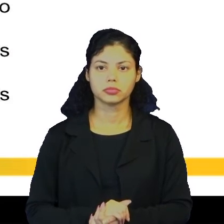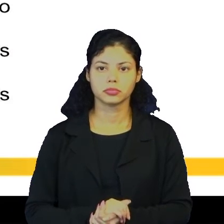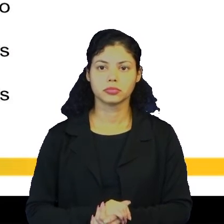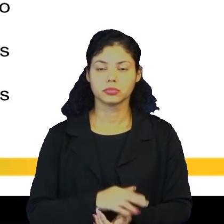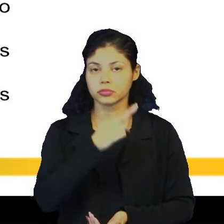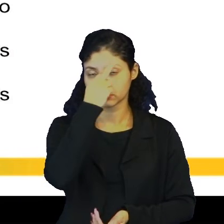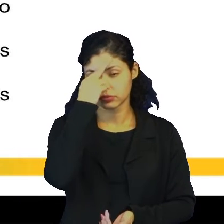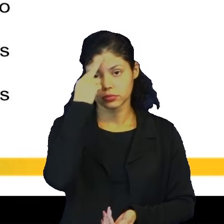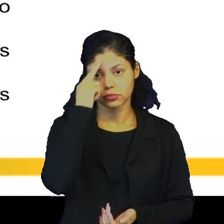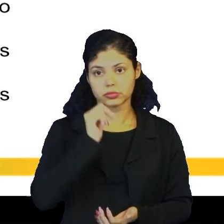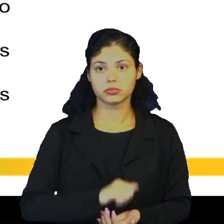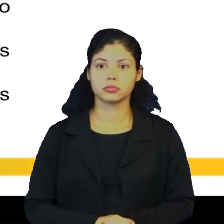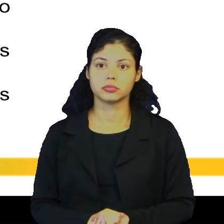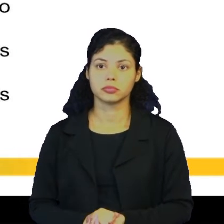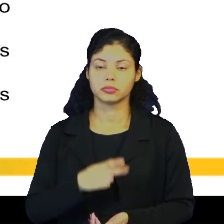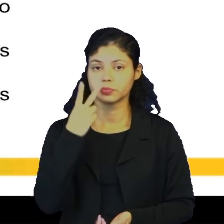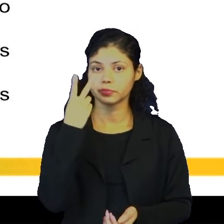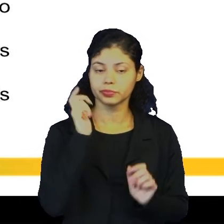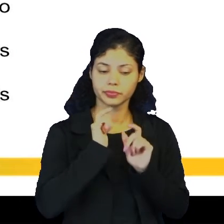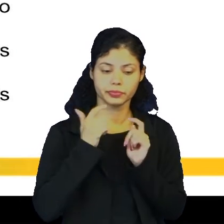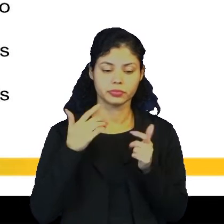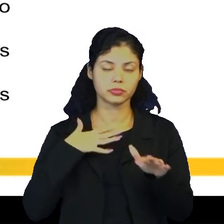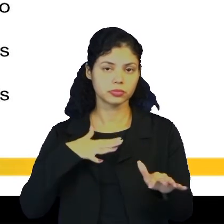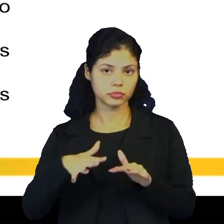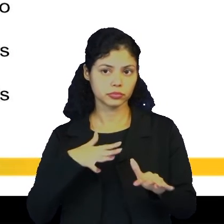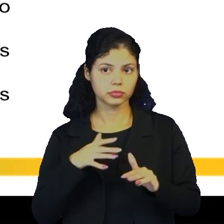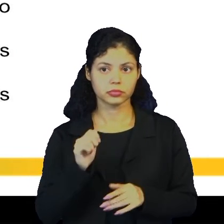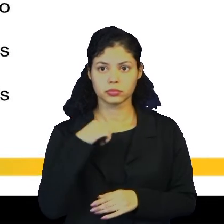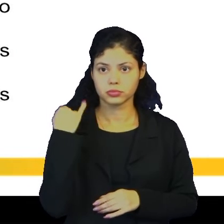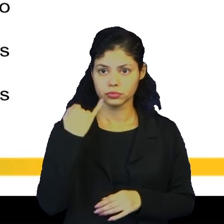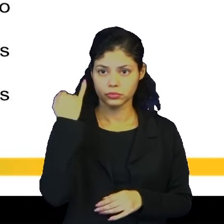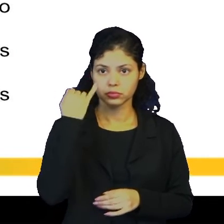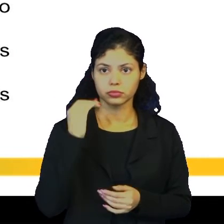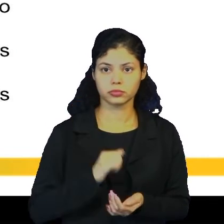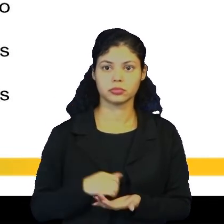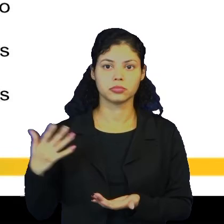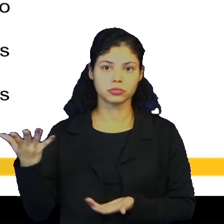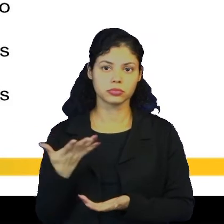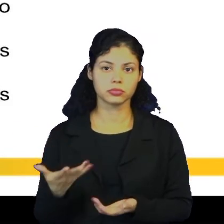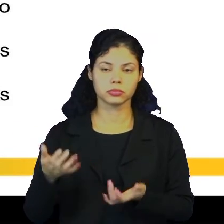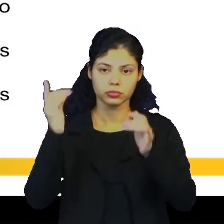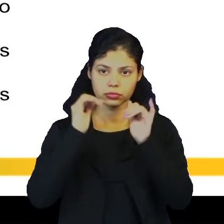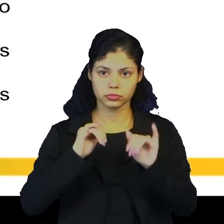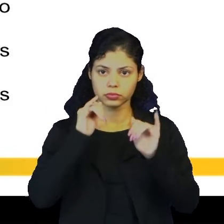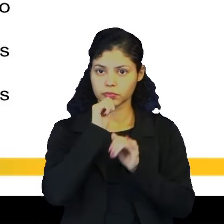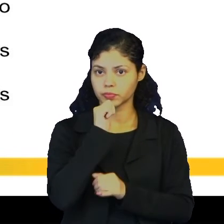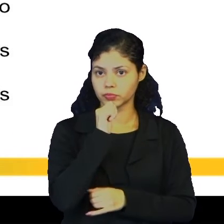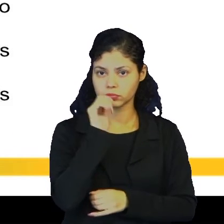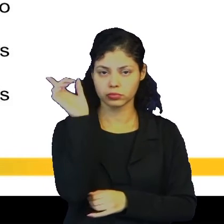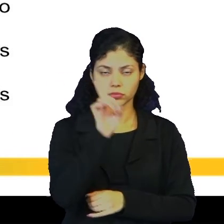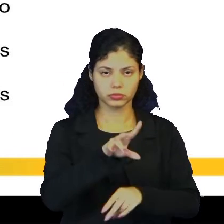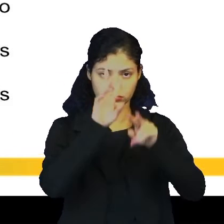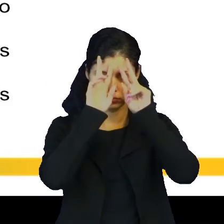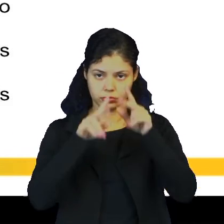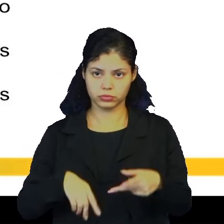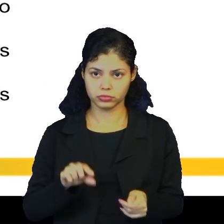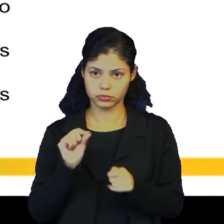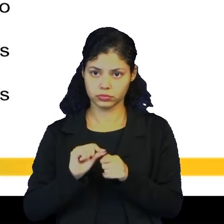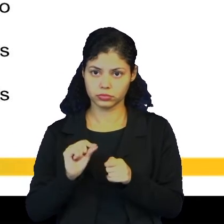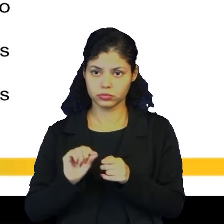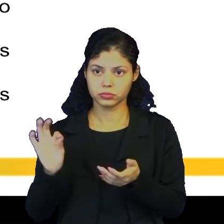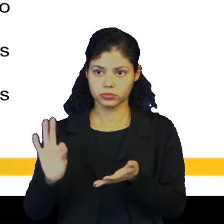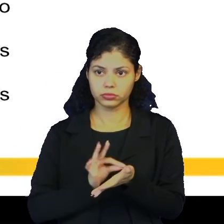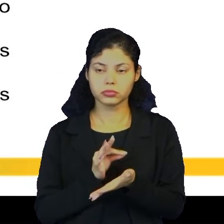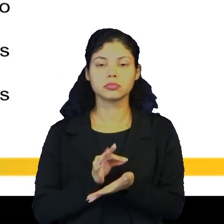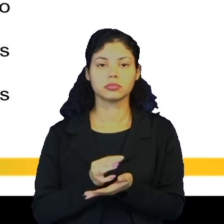Na história, há dois grandes movimentos que foram fundamentais para a base da Declaração dos Direitos Humanos, elaborado pela Organização